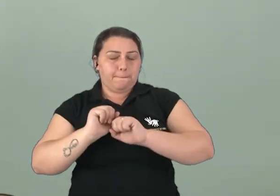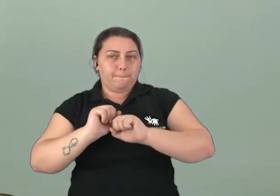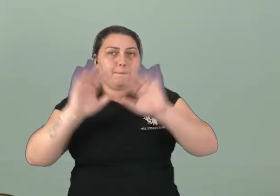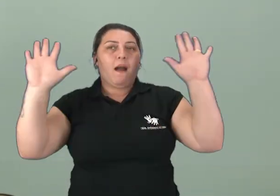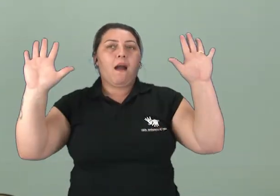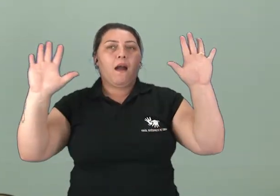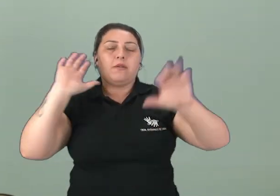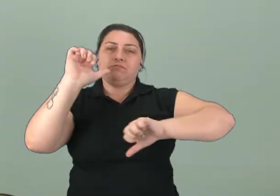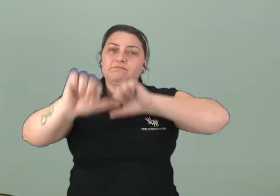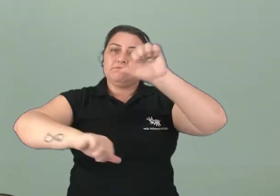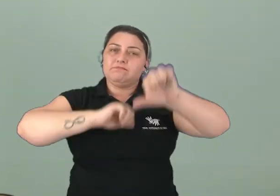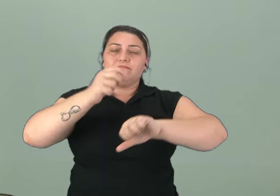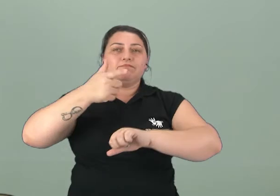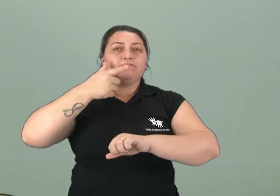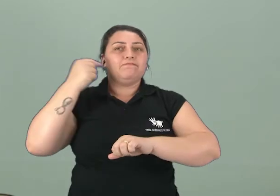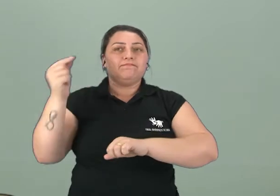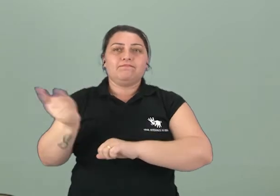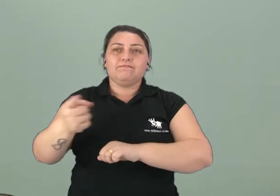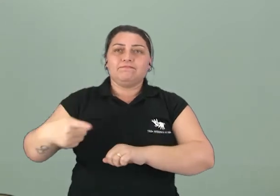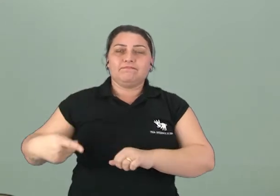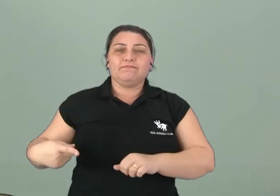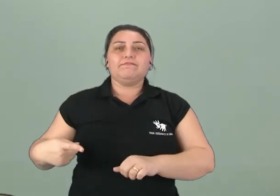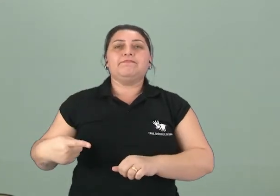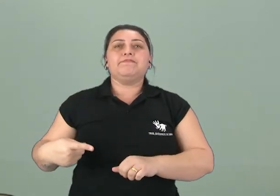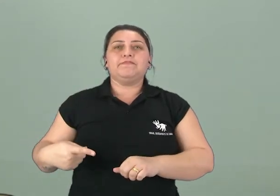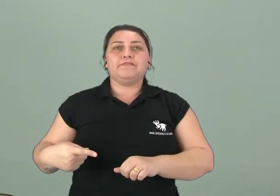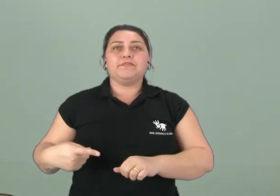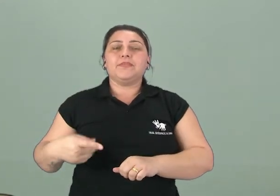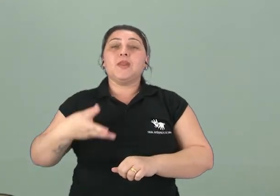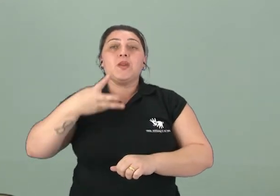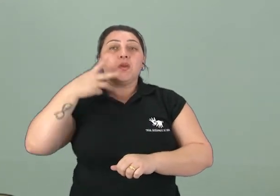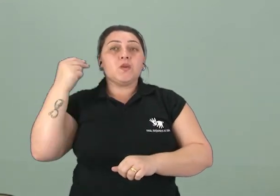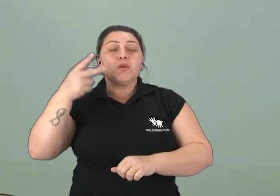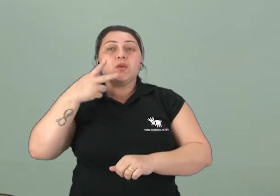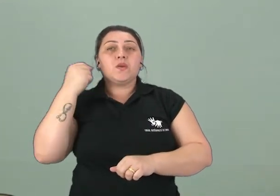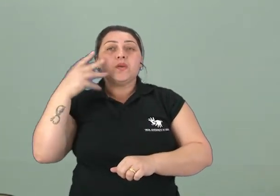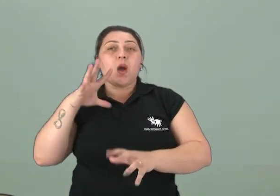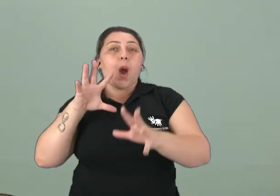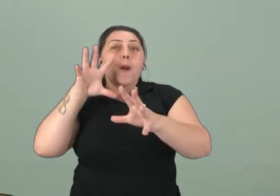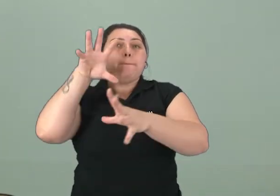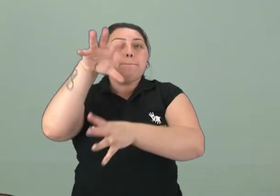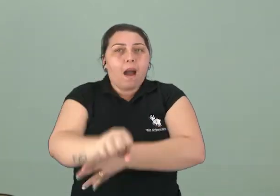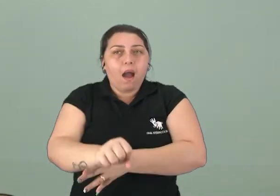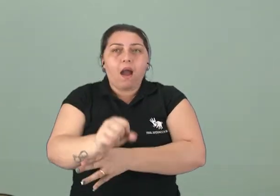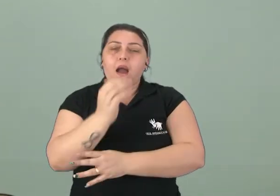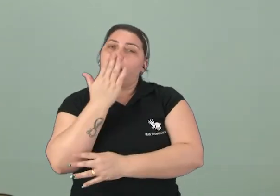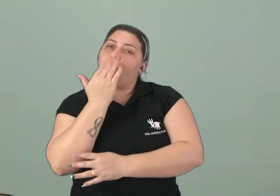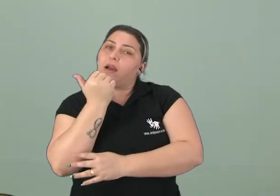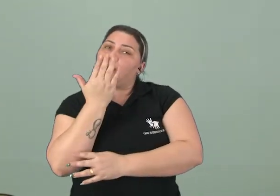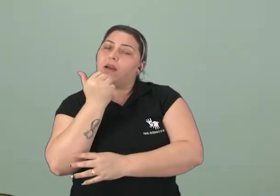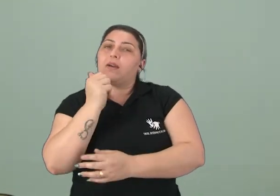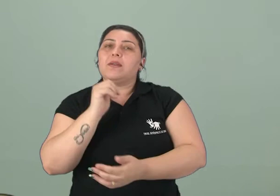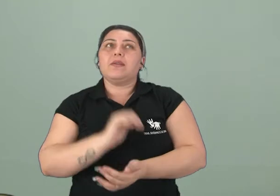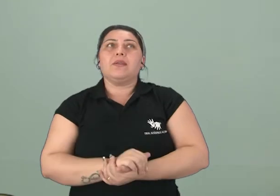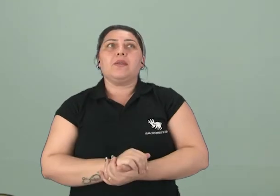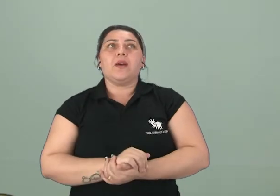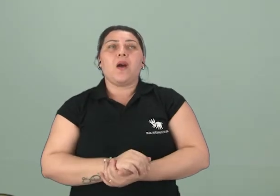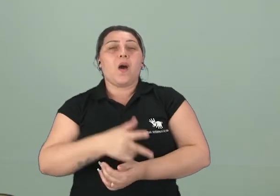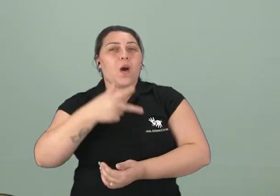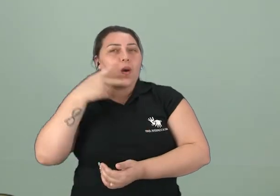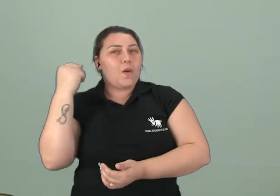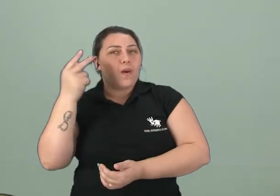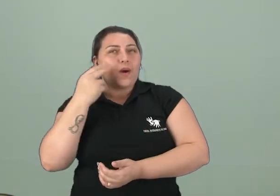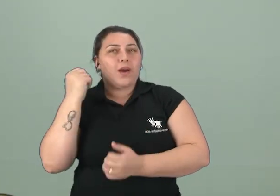no mesmo instante se transformou no Ratinho e o gato deu o bote e o comeu Paulo